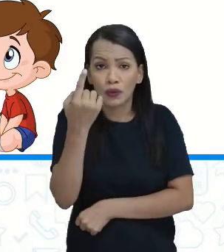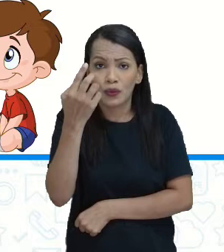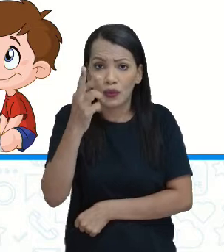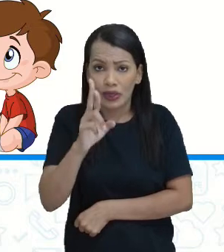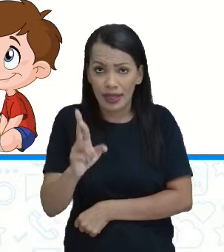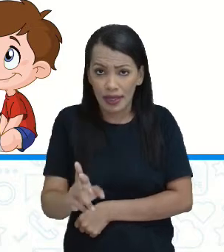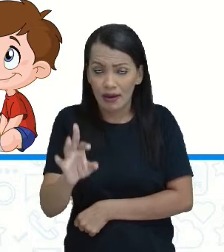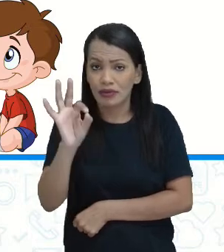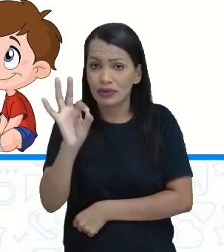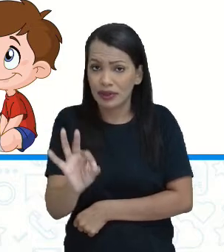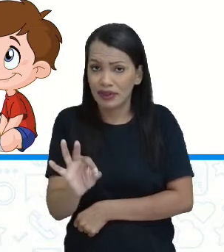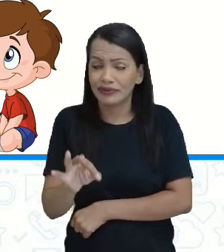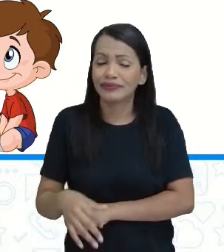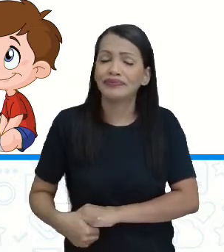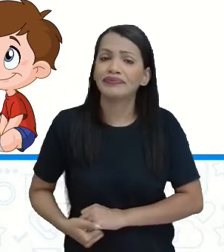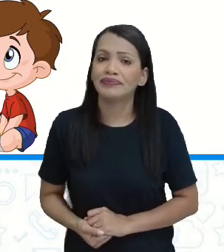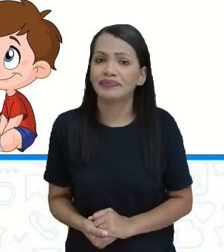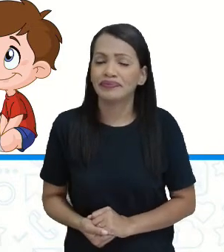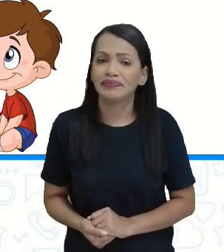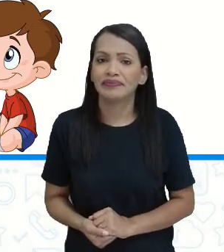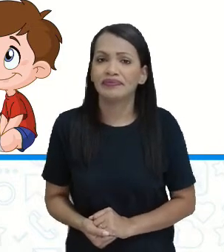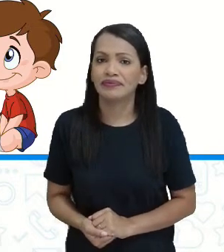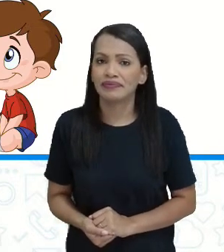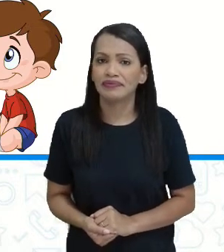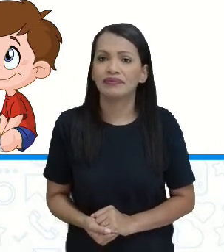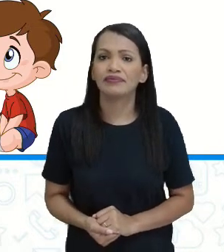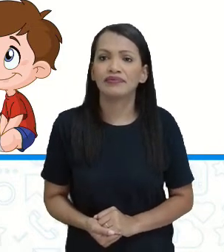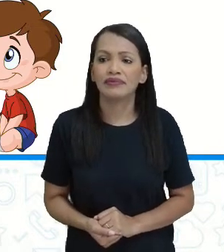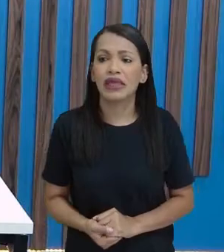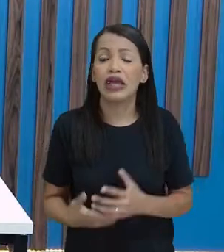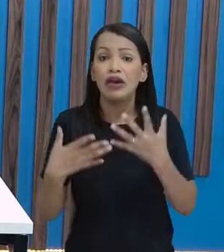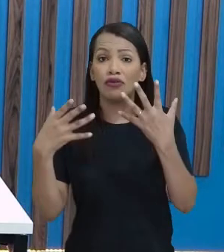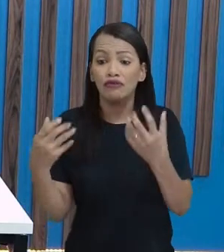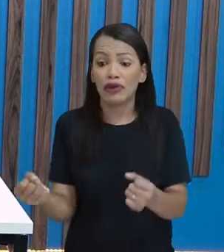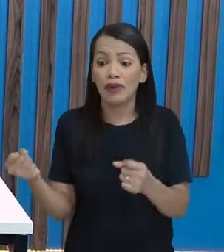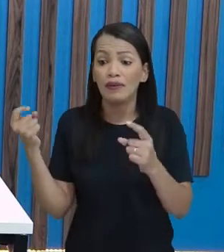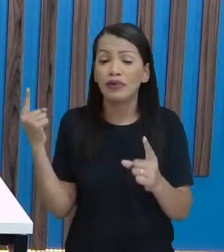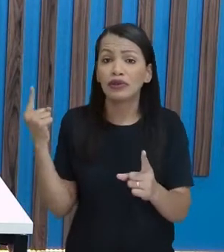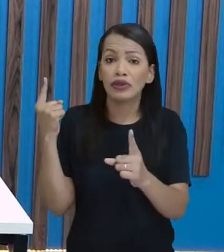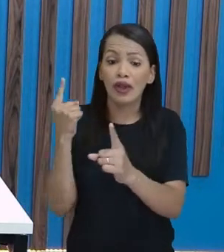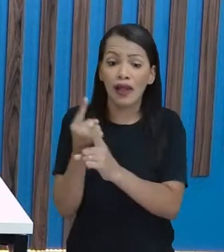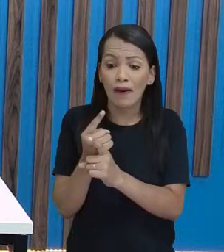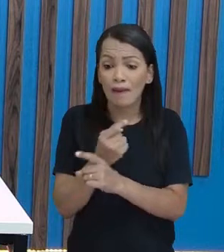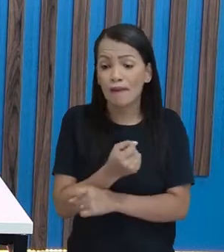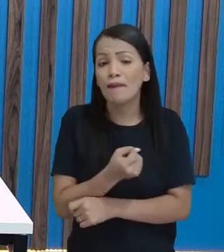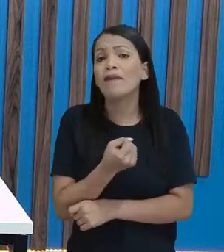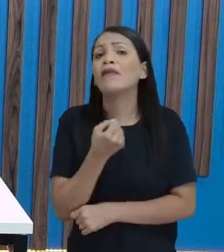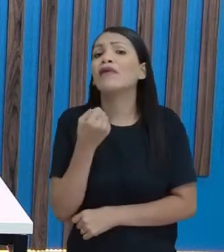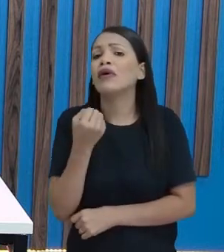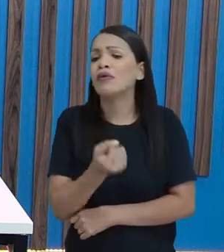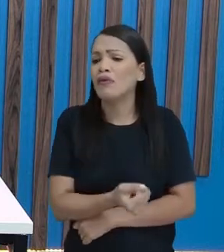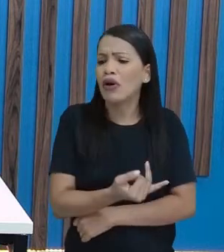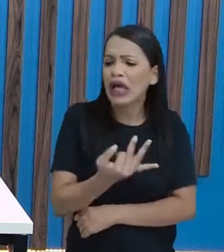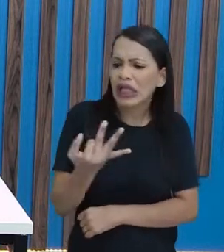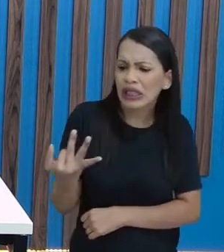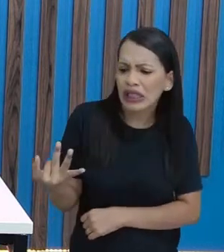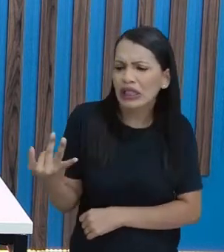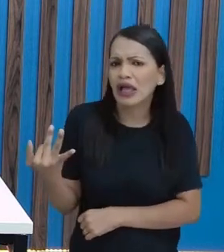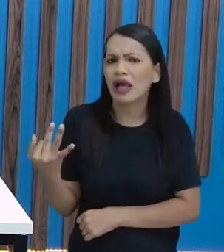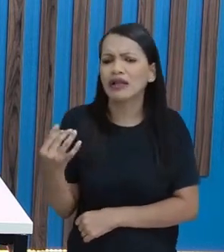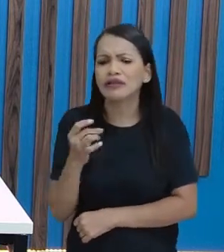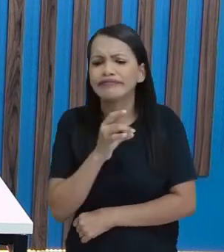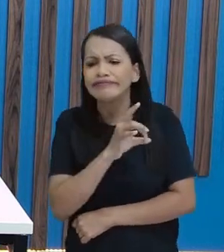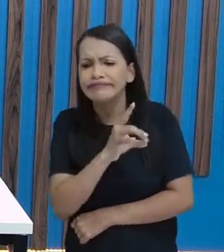certo? E aí, tá, a gente vai descobrir a quantidade de cada um. Como é que a gente vai descobrir a quantidade de moedas de cada